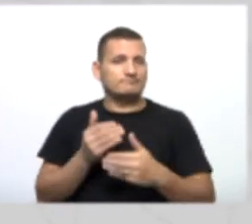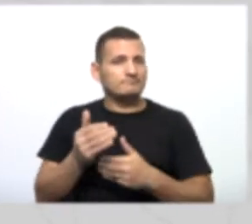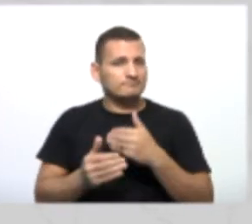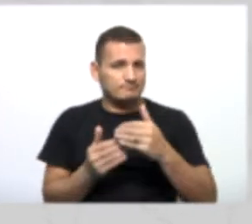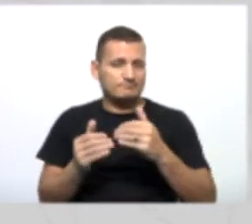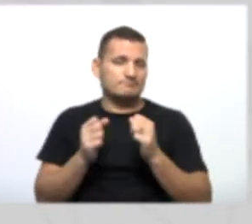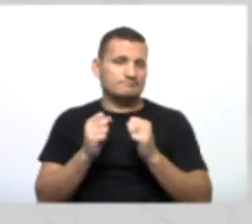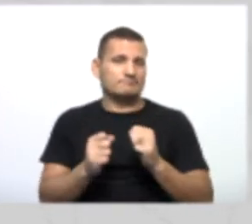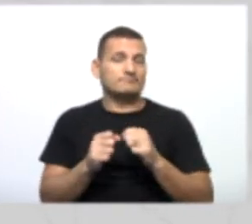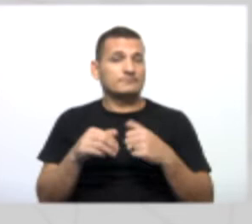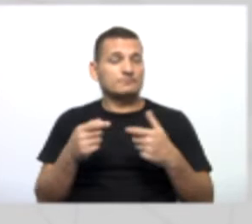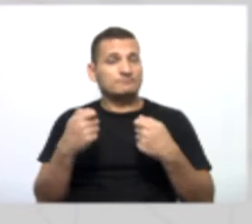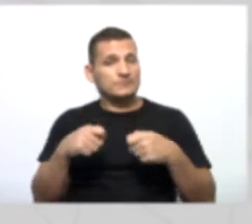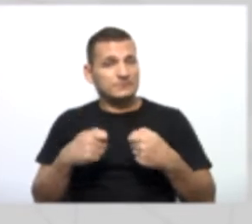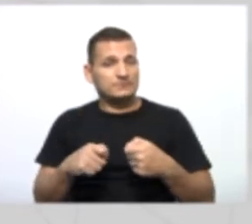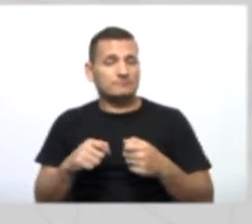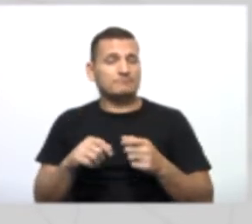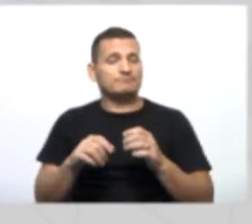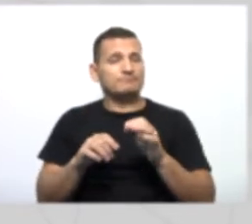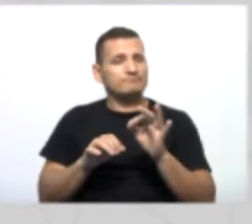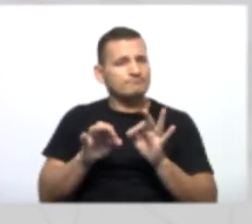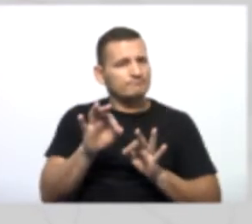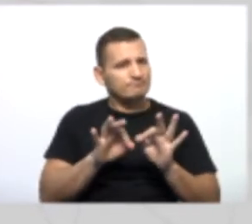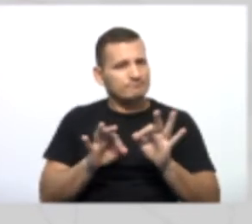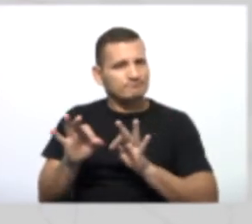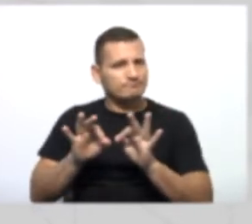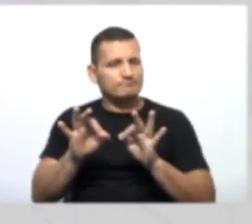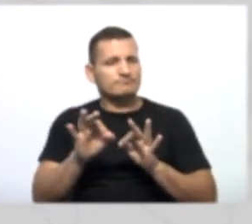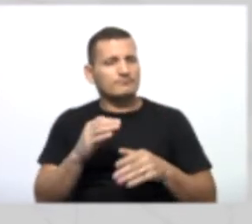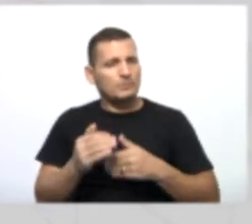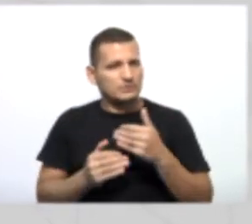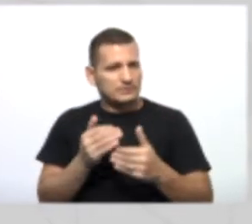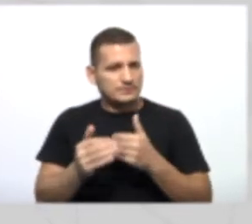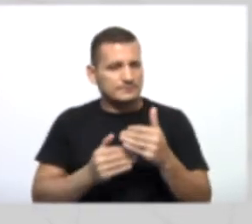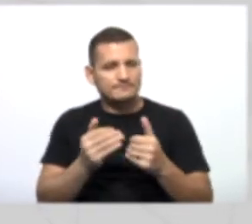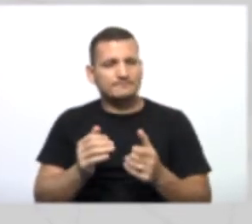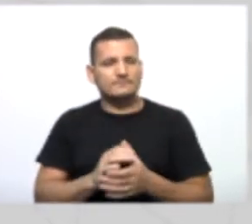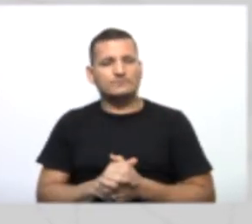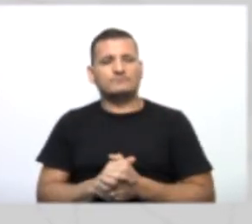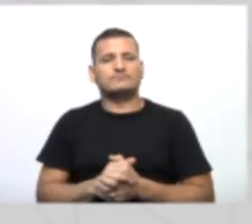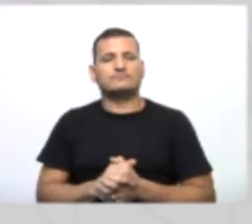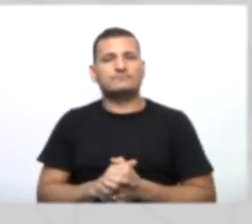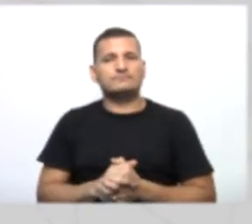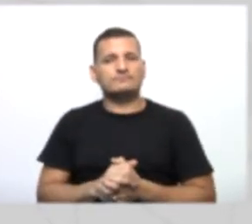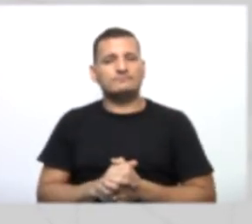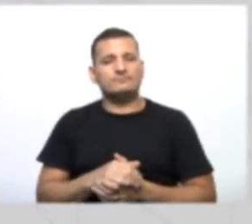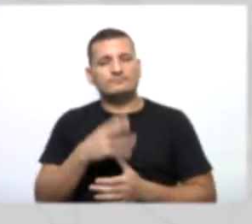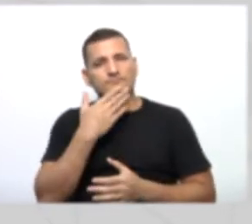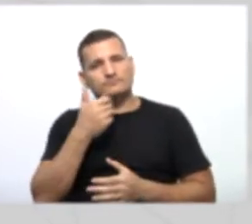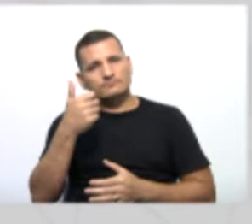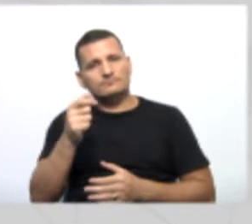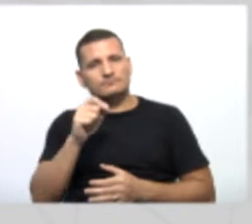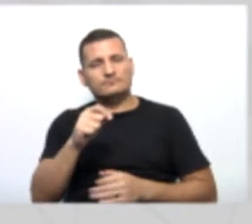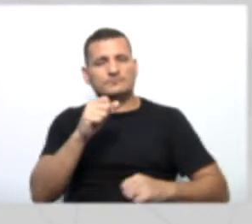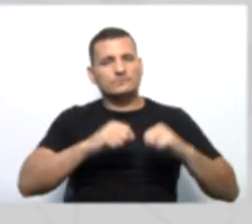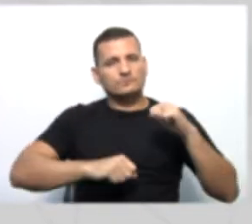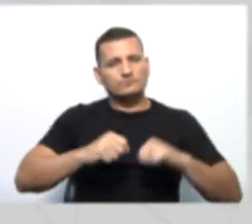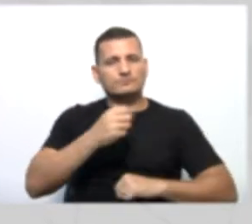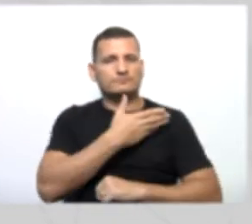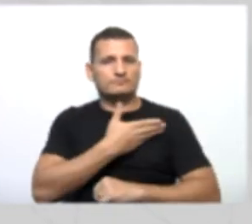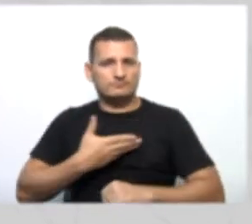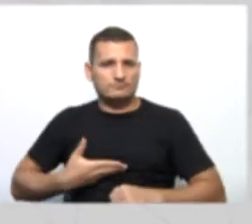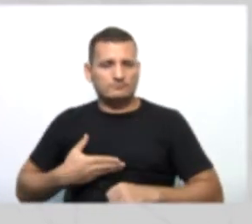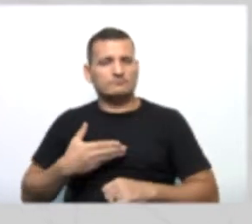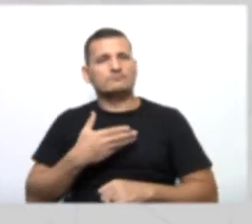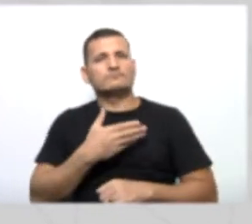produtivo, então tem que otimizar esse processo produtivo. Outras vantagens, melhoria nas relações indústria-governo. O governo